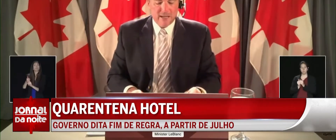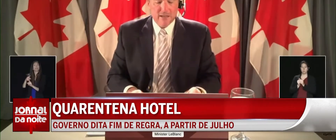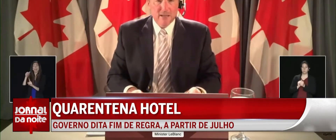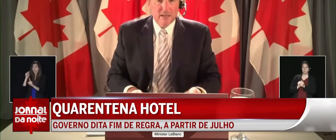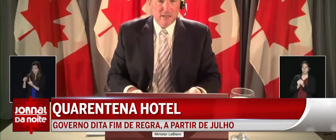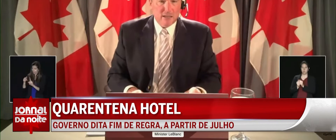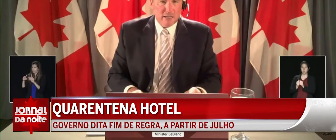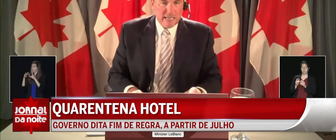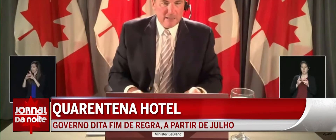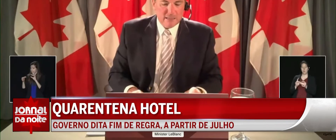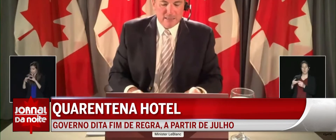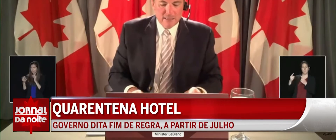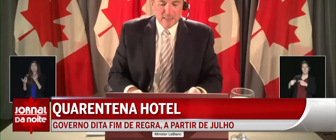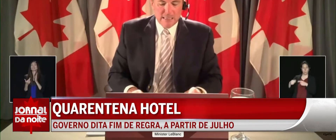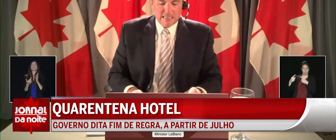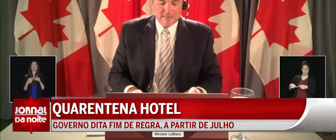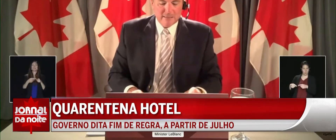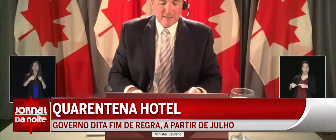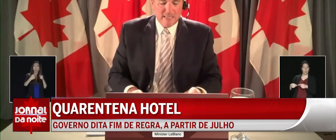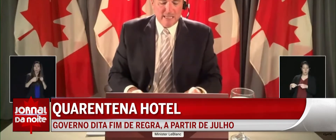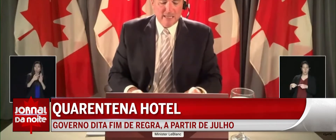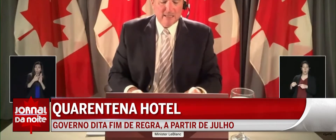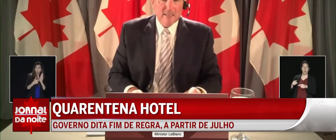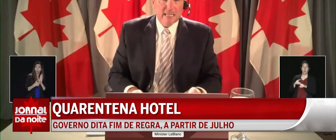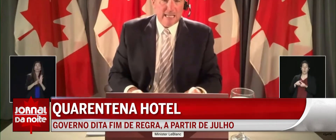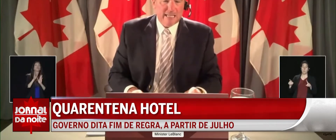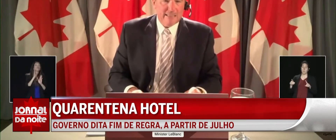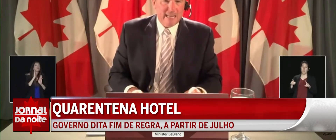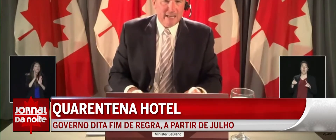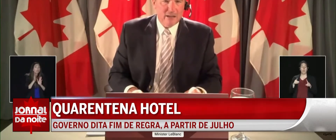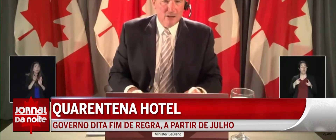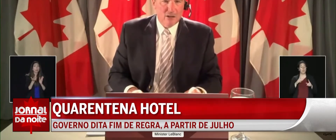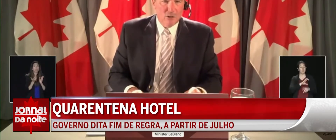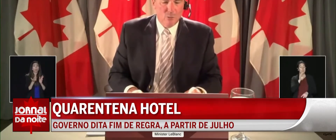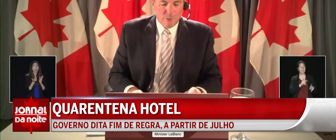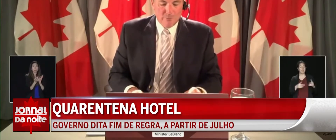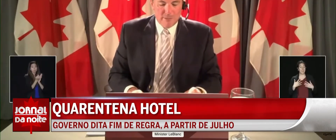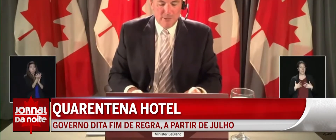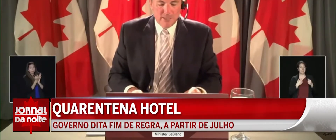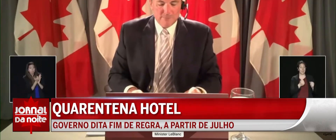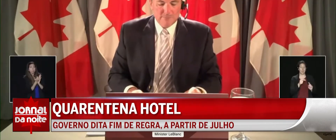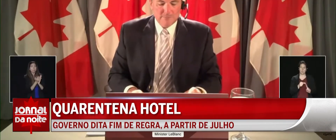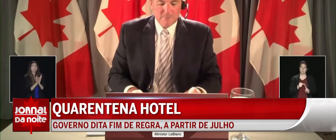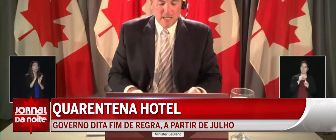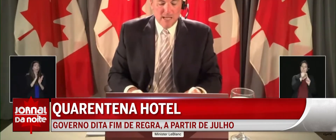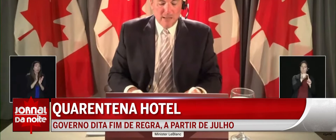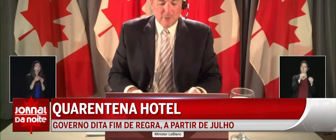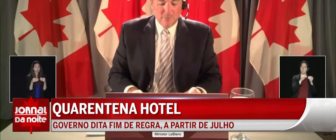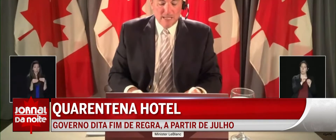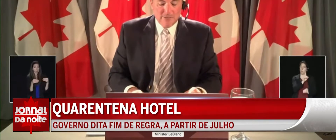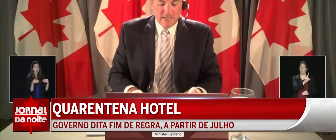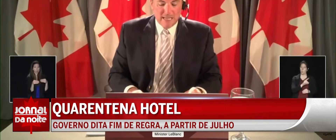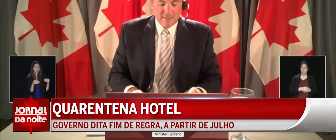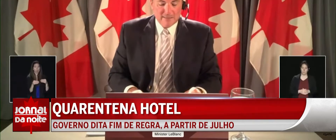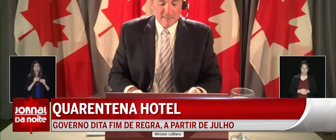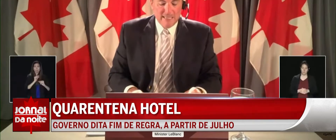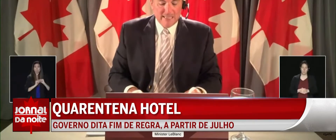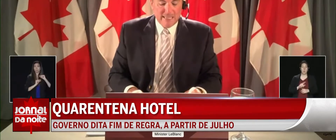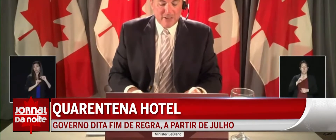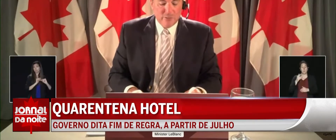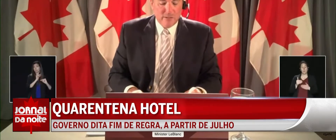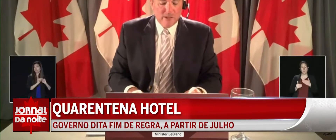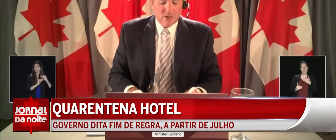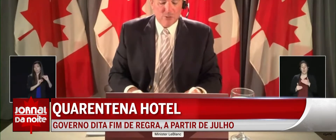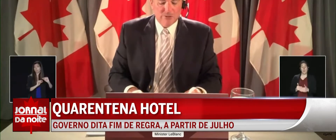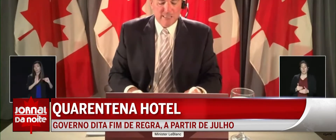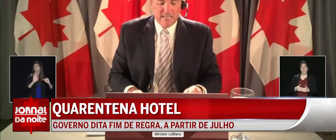disse várias vezes ajustaremos as medidas de Fronteira gradualmente mantendo a saúde dos canadianos em primeiro lugar na